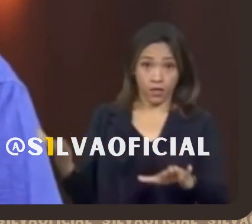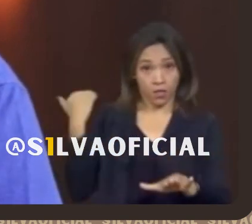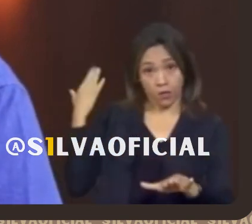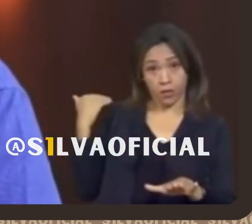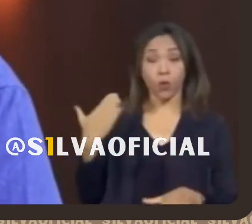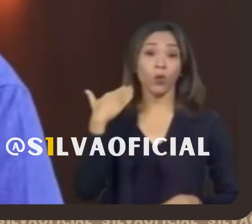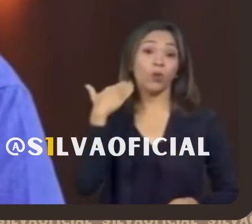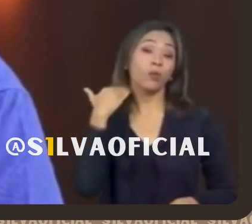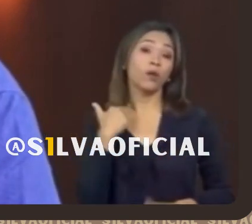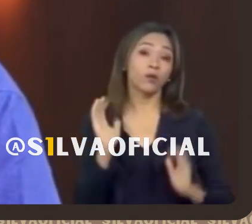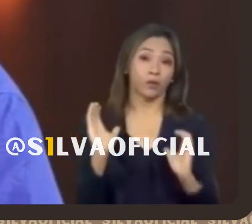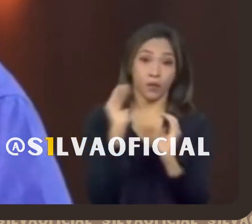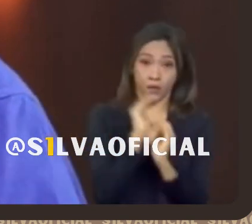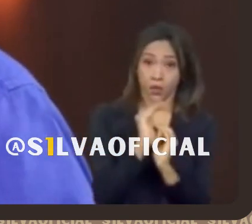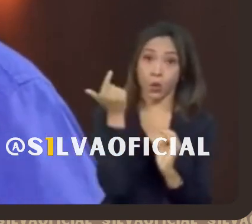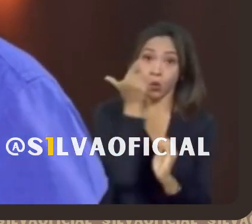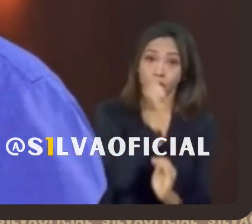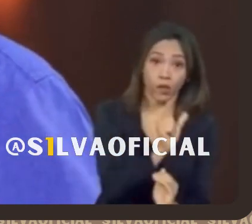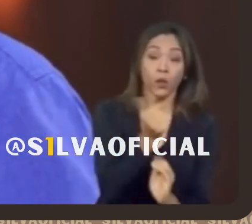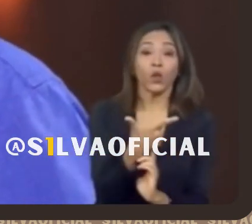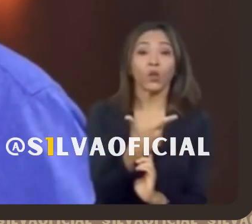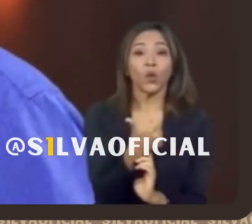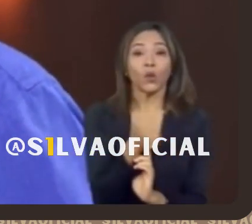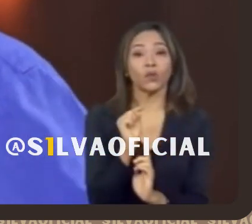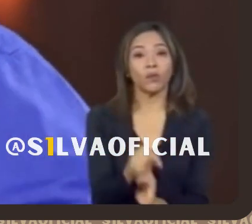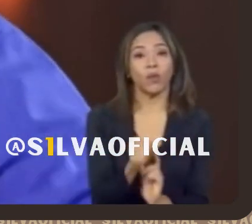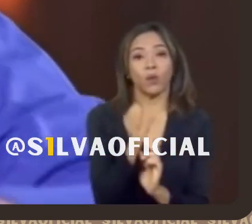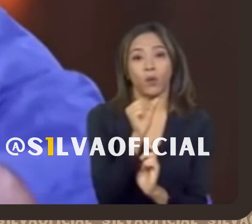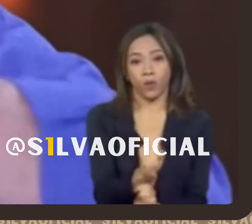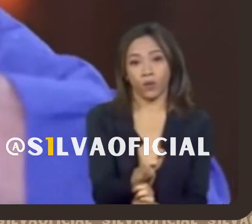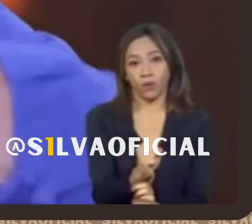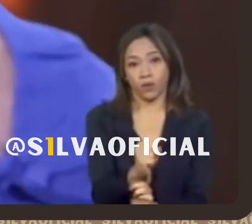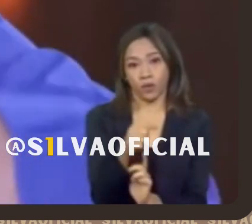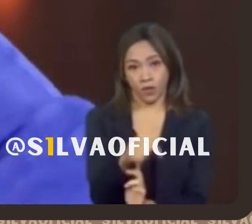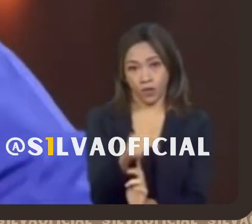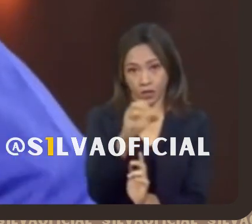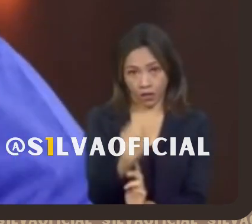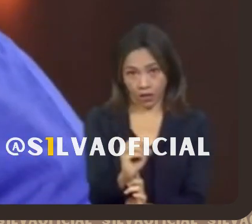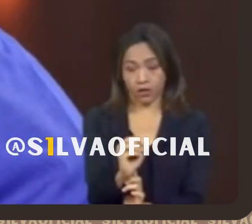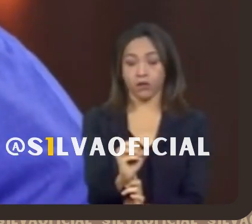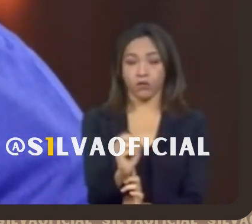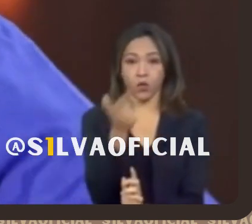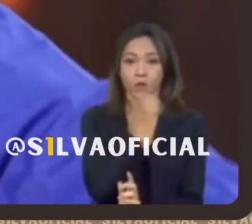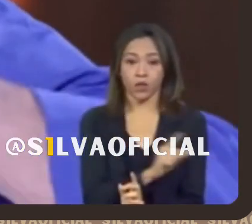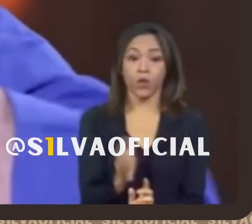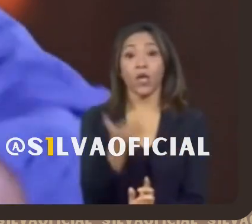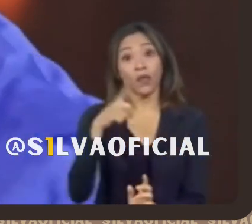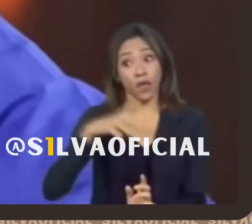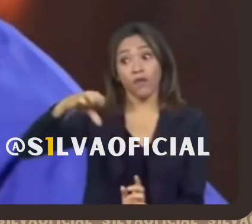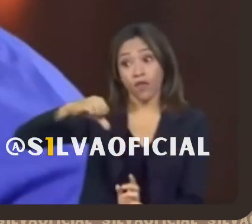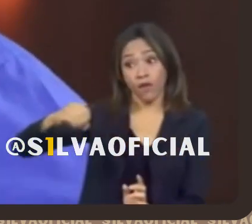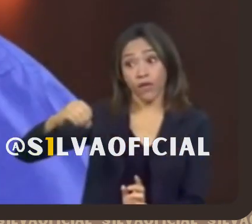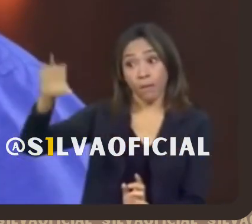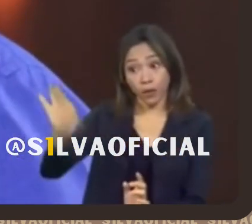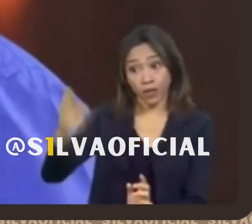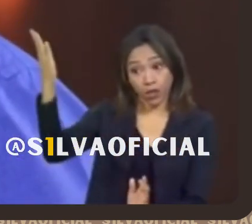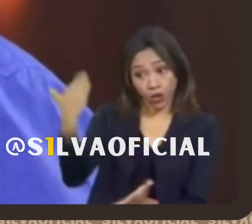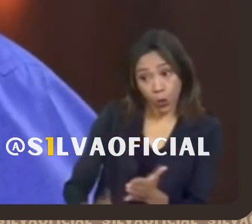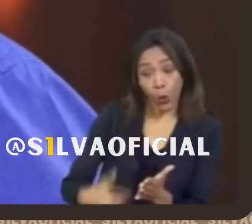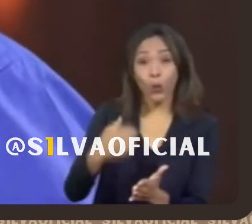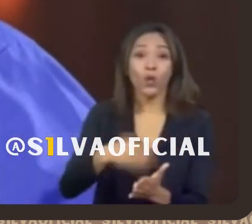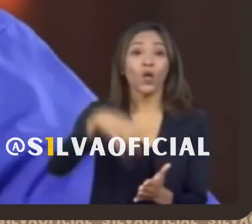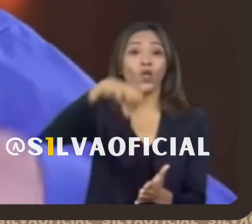fazer 12.870 acordos Teve gente que teve 90% de desconto 95% de